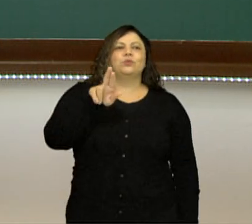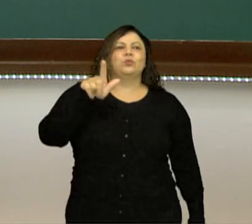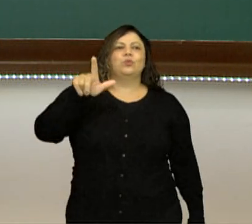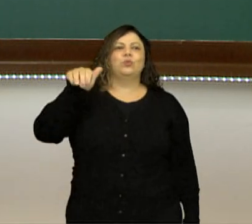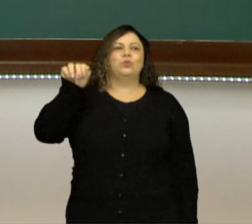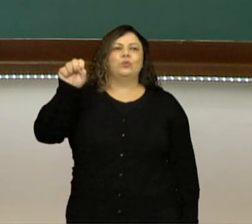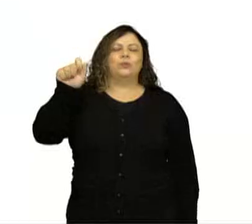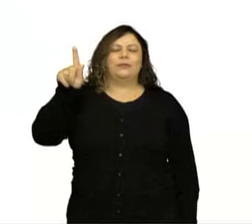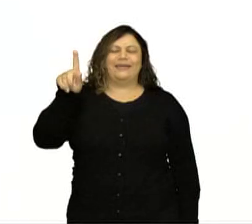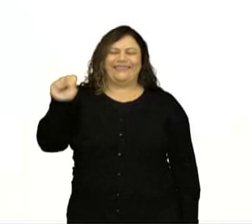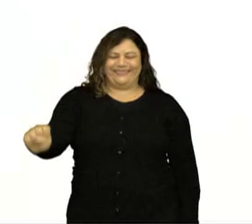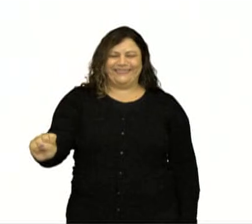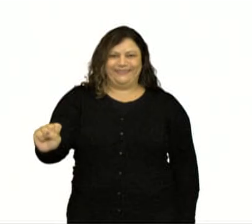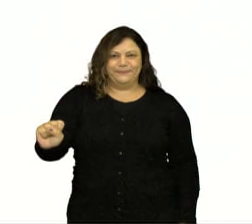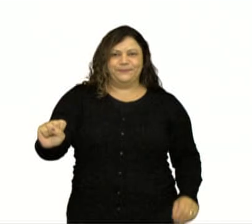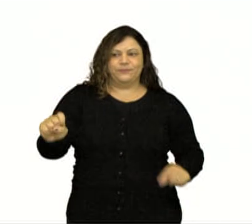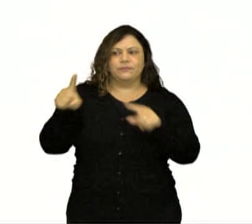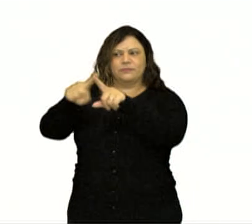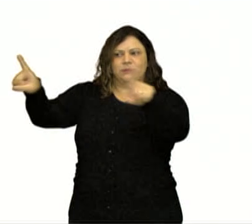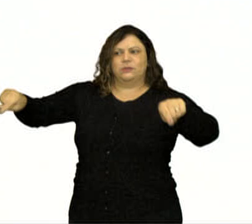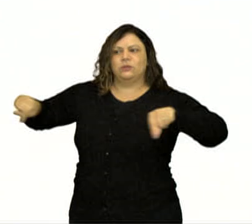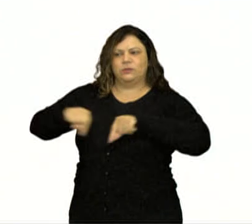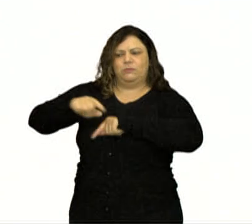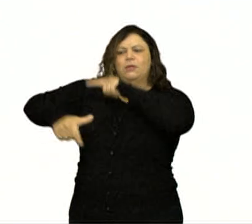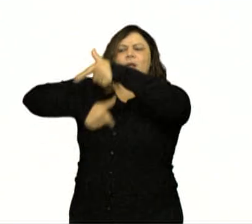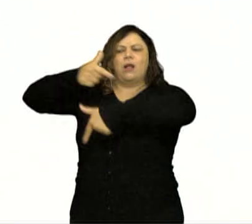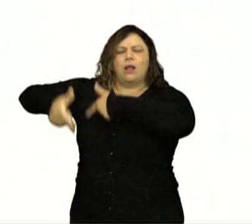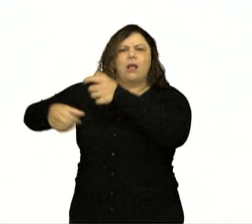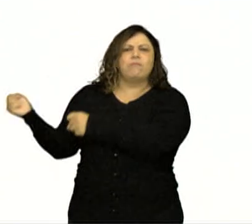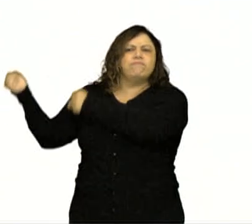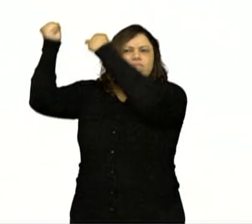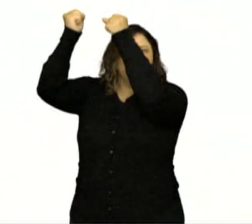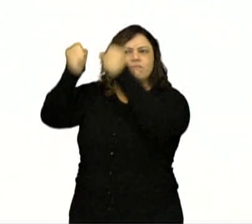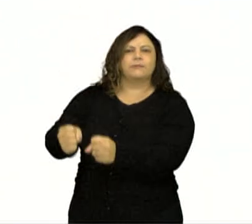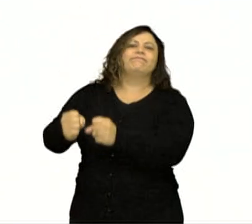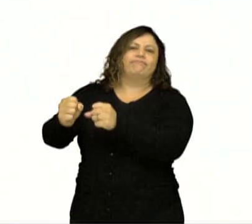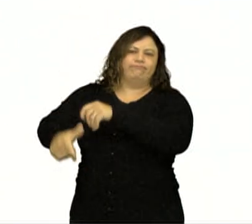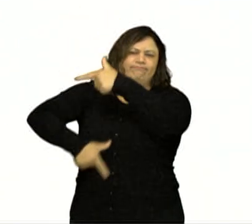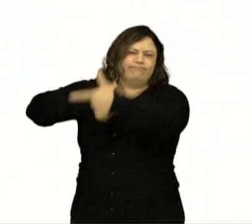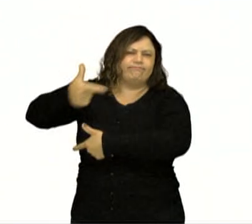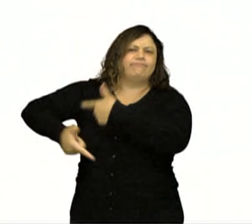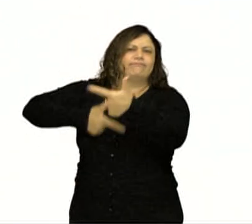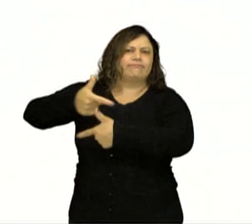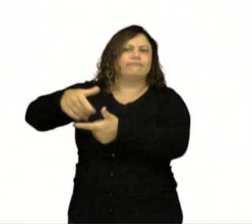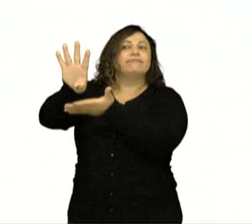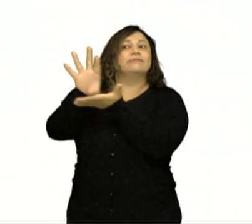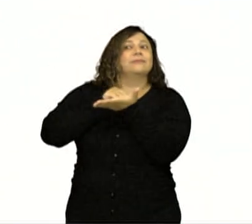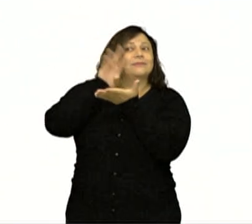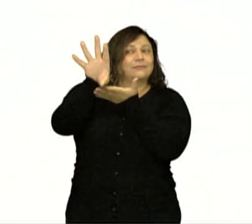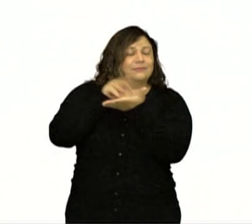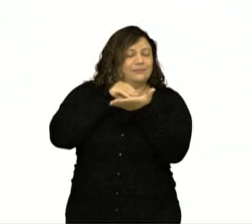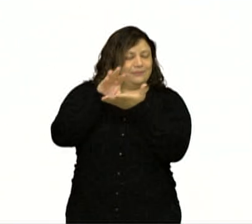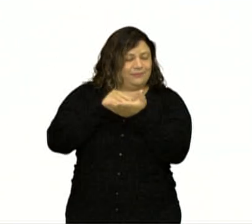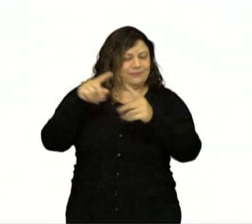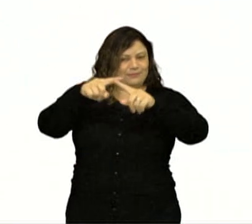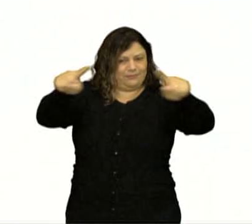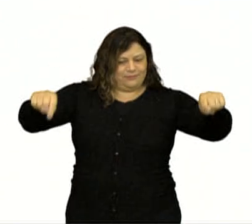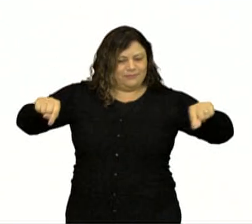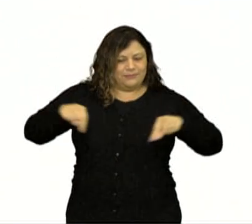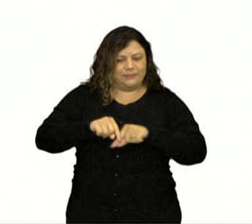novo, o que é isso? Campos de trabalhos forçados. Anote, gulags, campos de